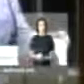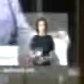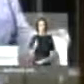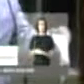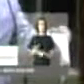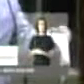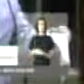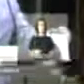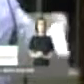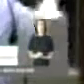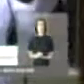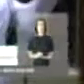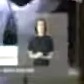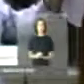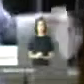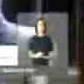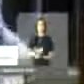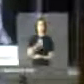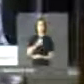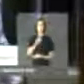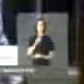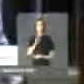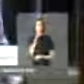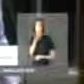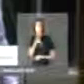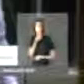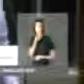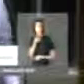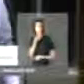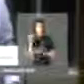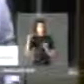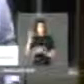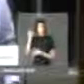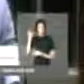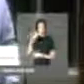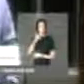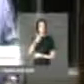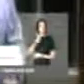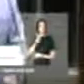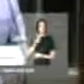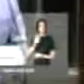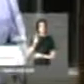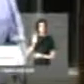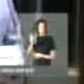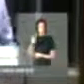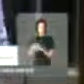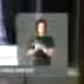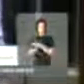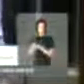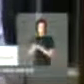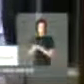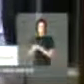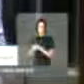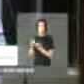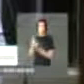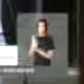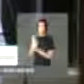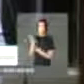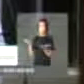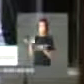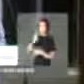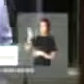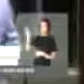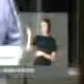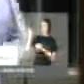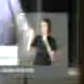porque a delação premiada da Odebrecht agora foi homologada, criou-se um clima meio de desespero,